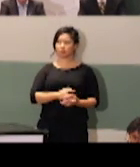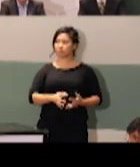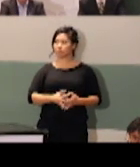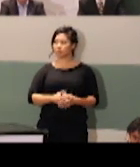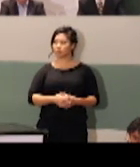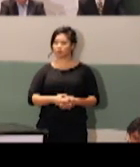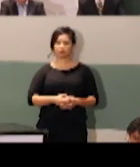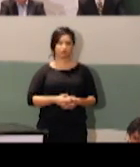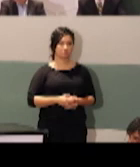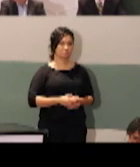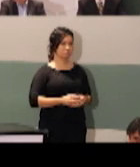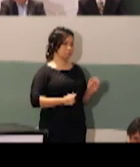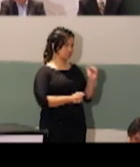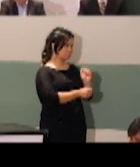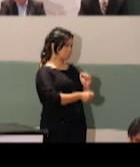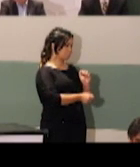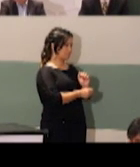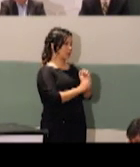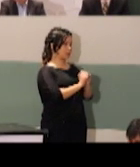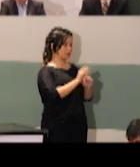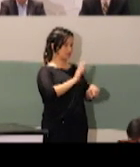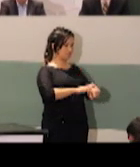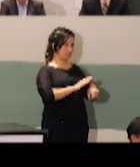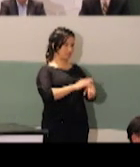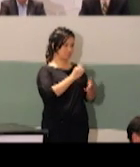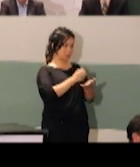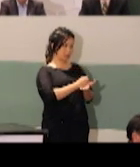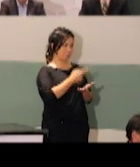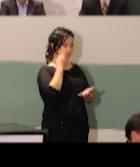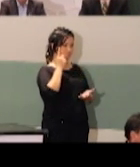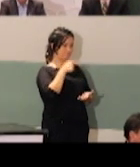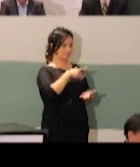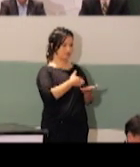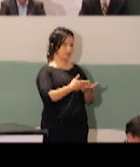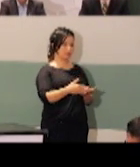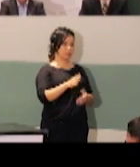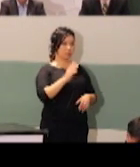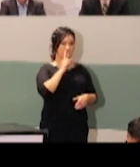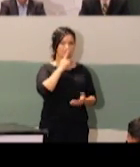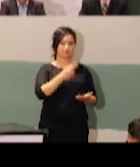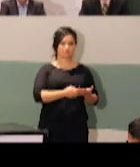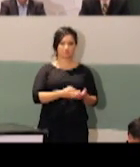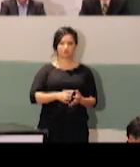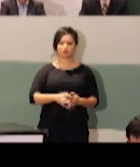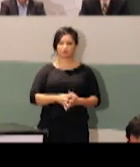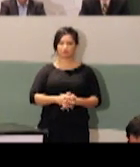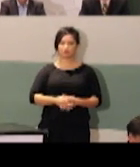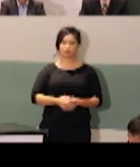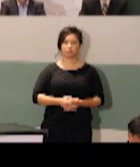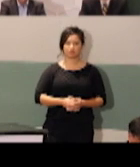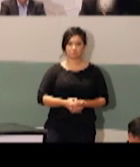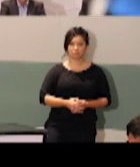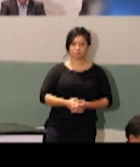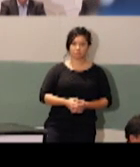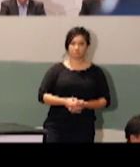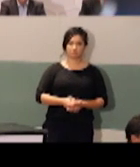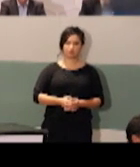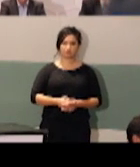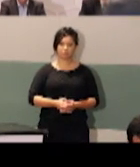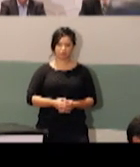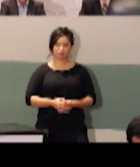vou zerar o cronômetro para que a resposta esteja no tempo correto. Por favor, o senhor me dê alguns